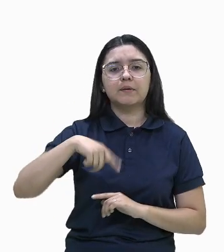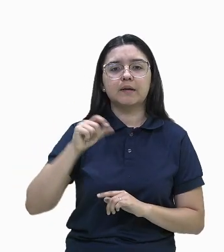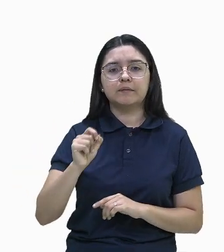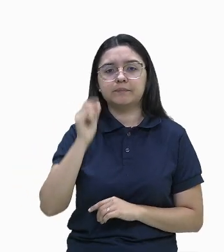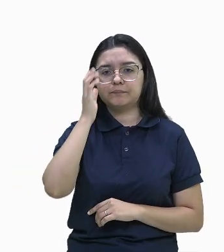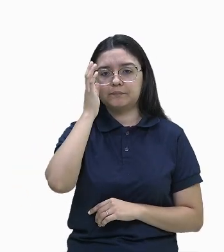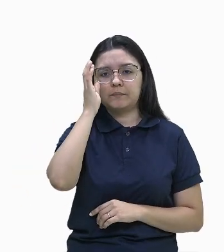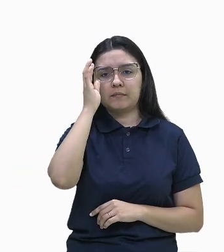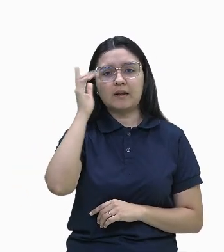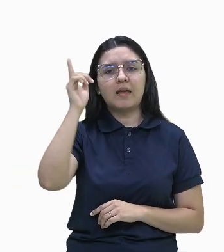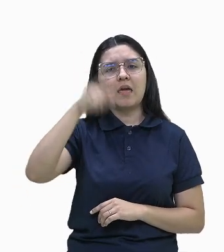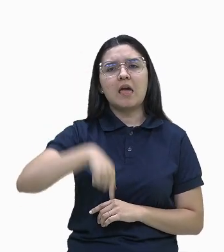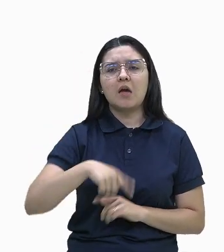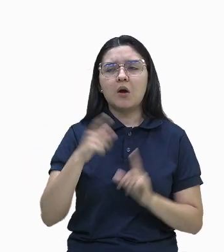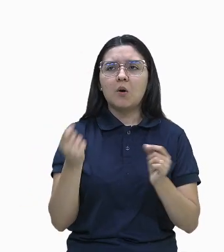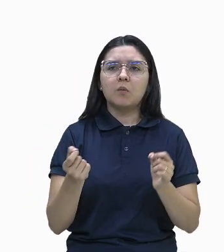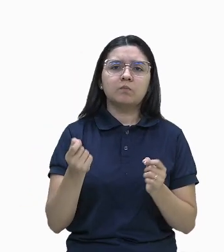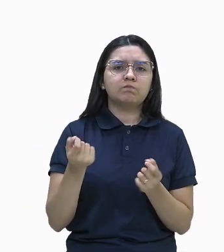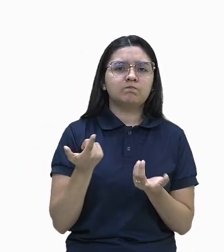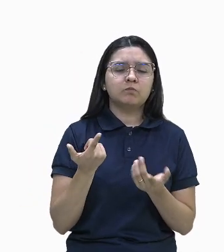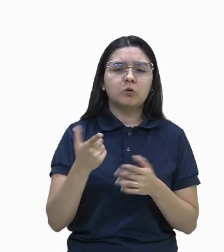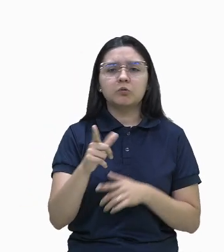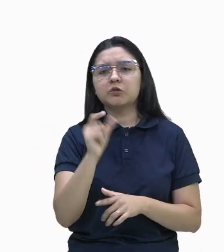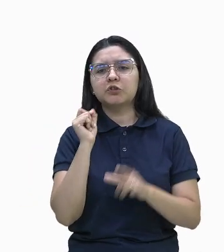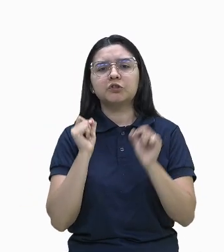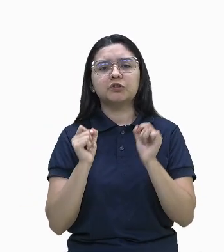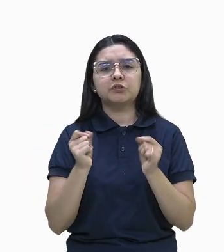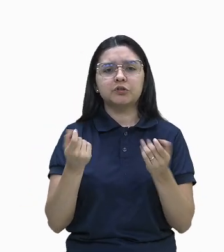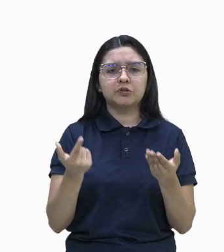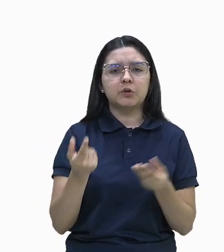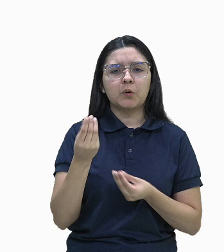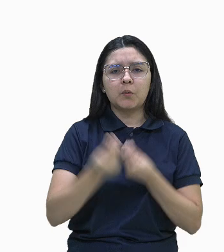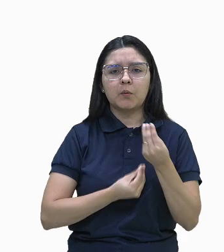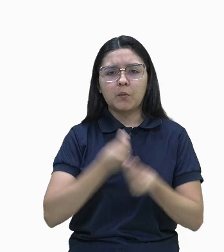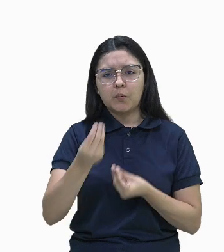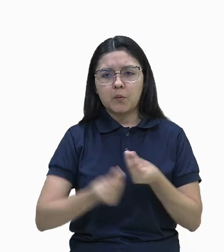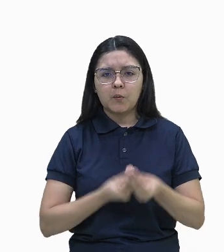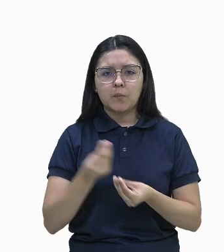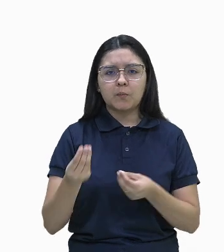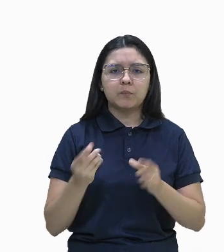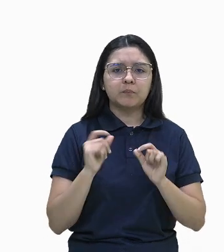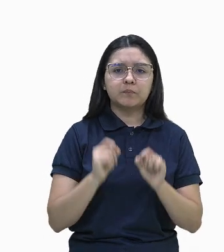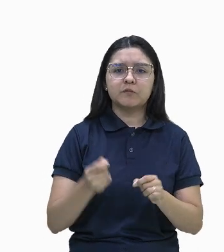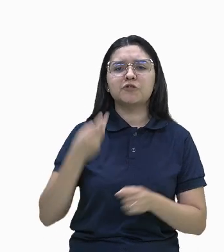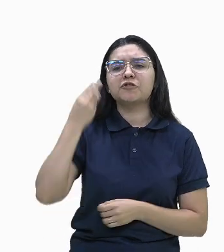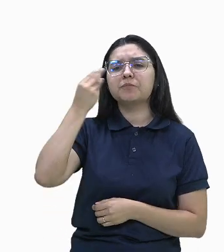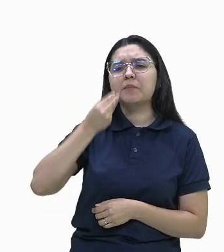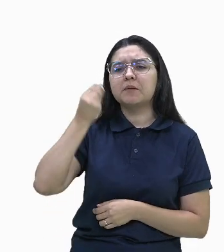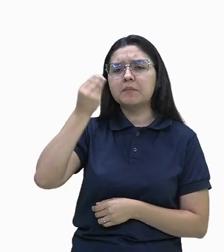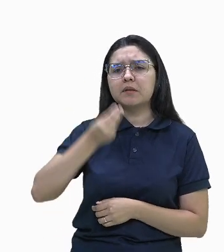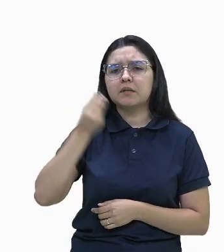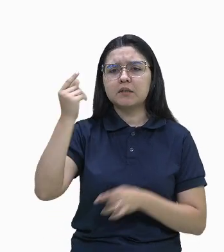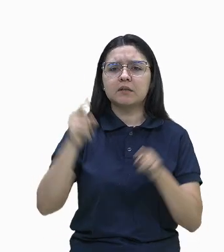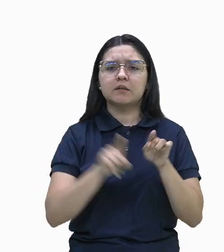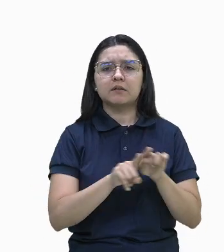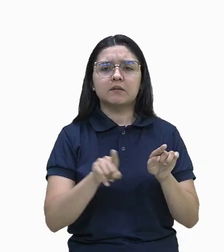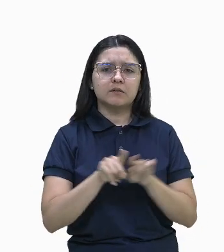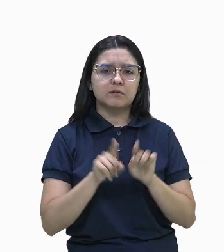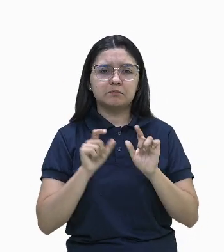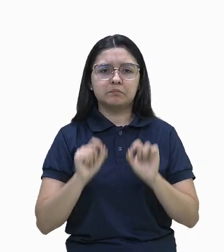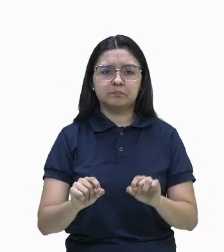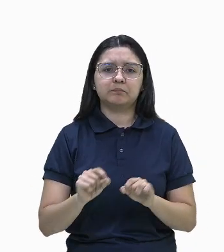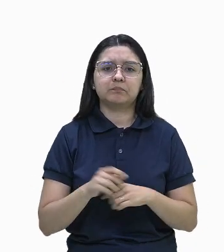tá? É uma busca de maneiras alternativas de lidar com o estabelecido, de experimentar estados